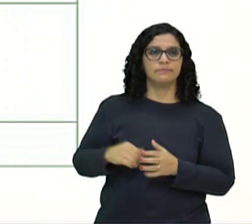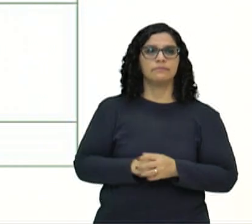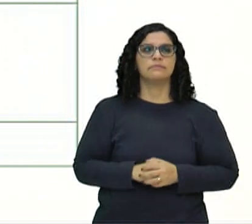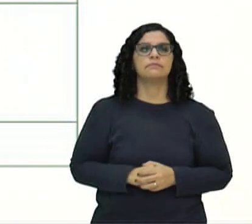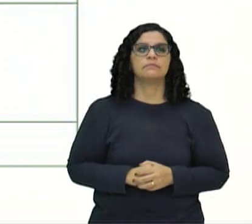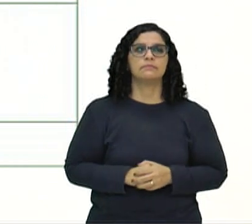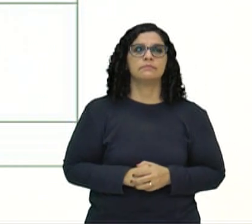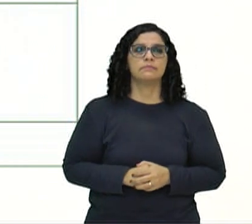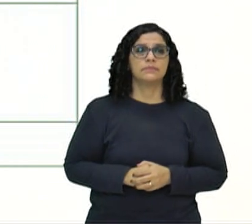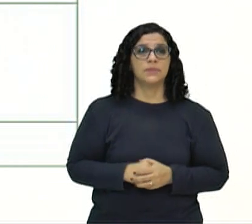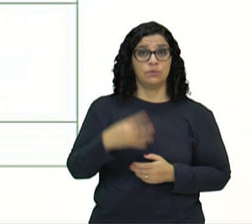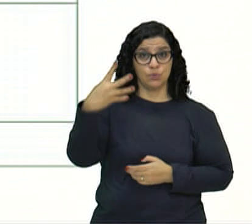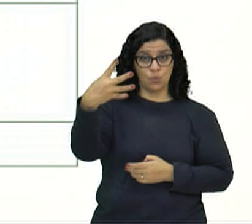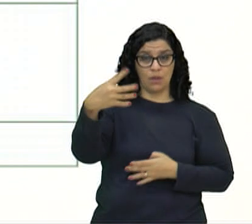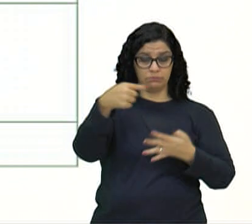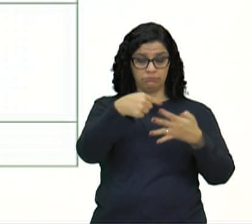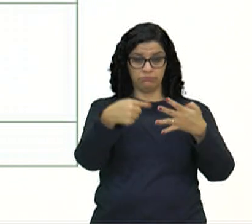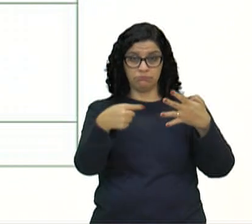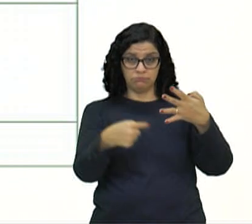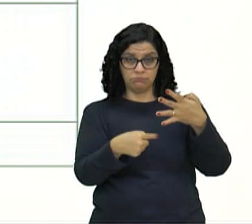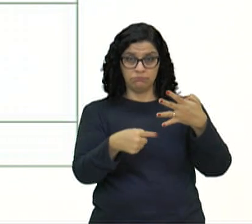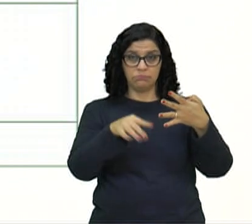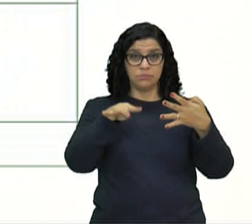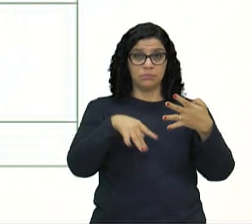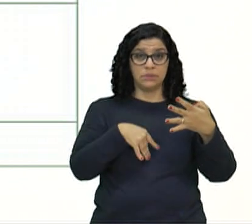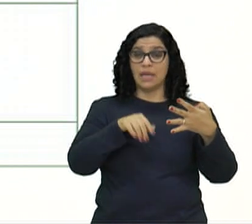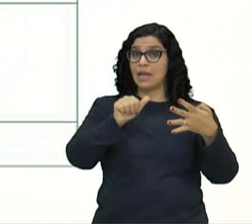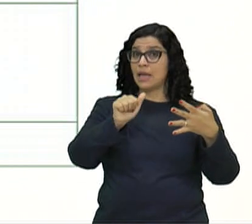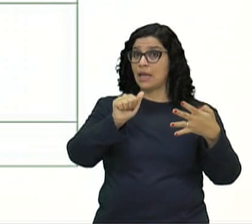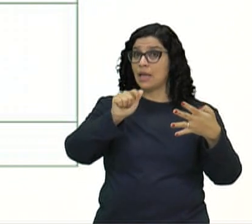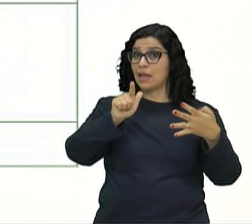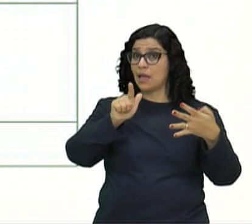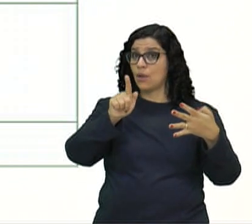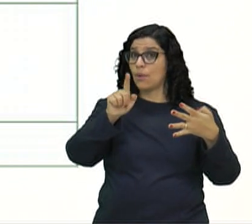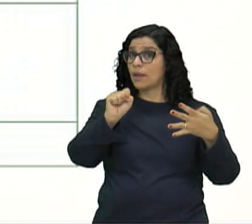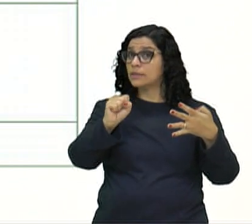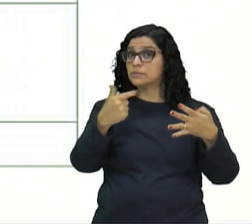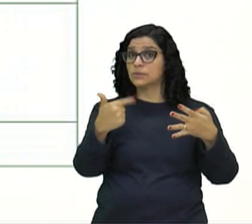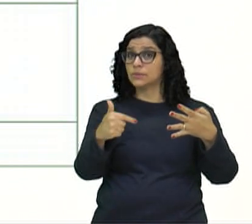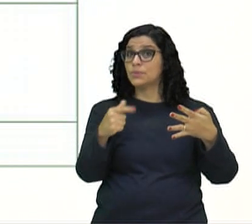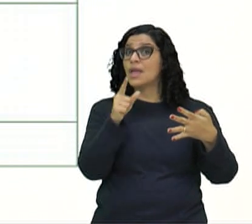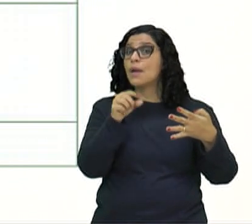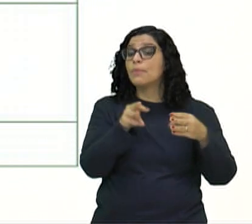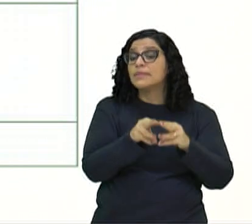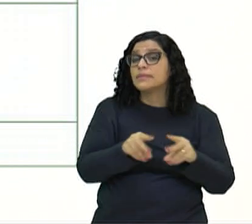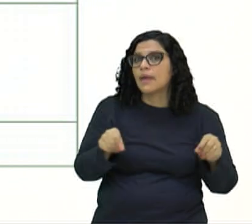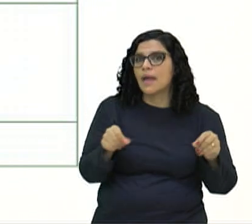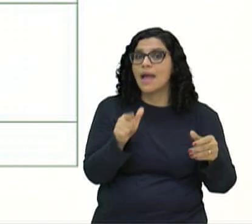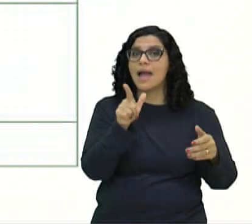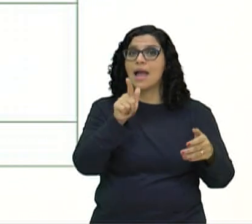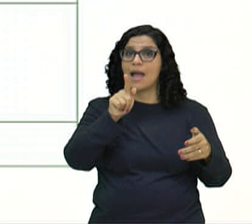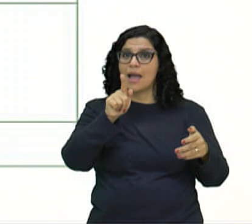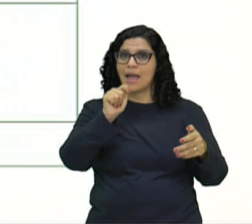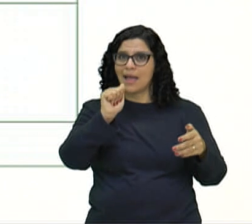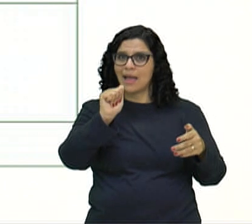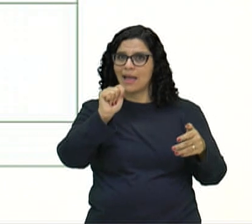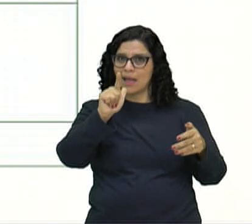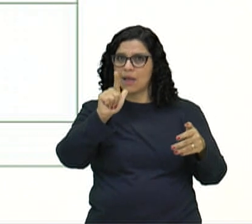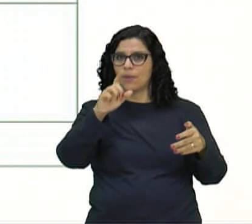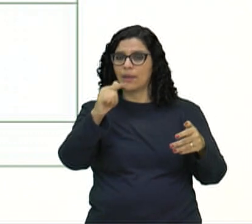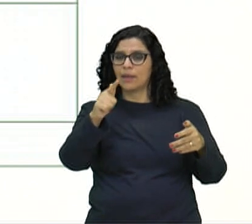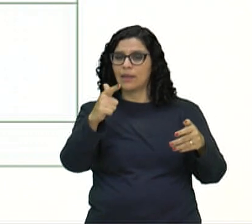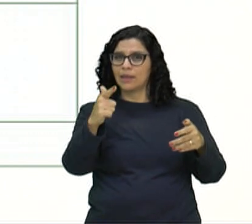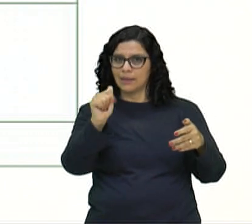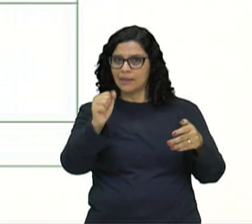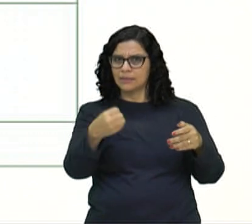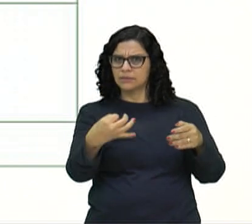gimnospermas e angiospermas. Só esses quatro grupos. Não tem algas. Plantas terrestres somente. Algas, já falamos lá na aula de algas. O que